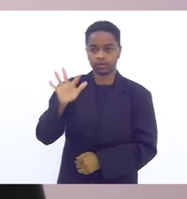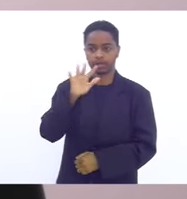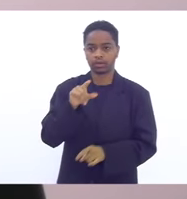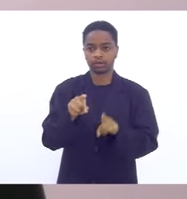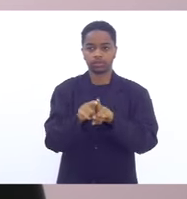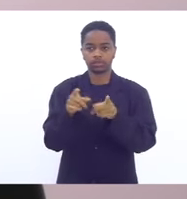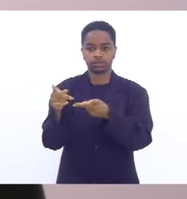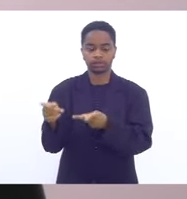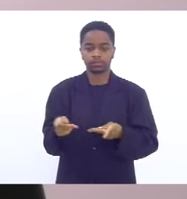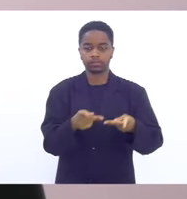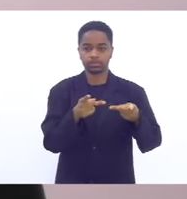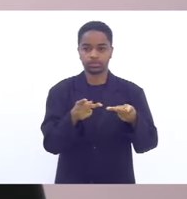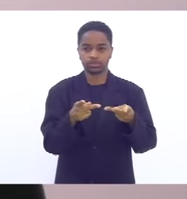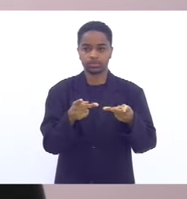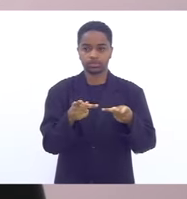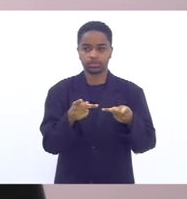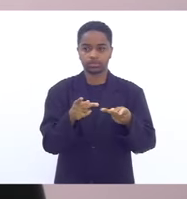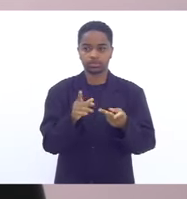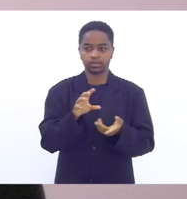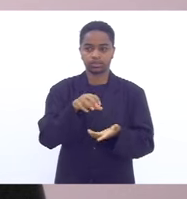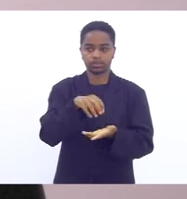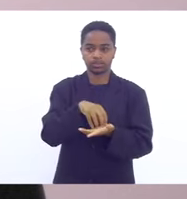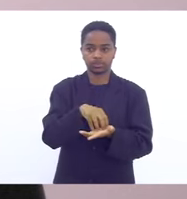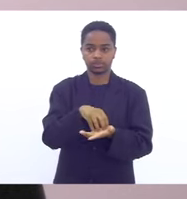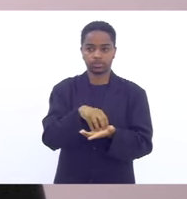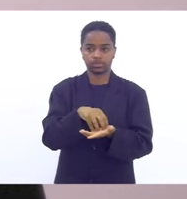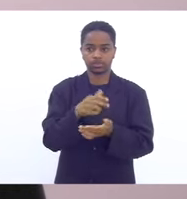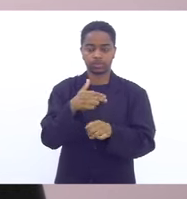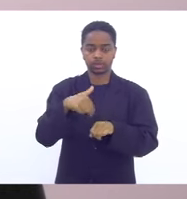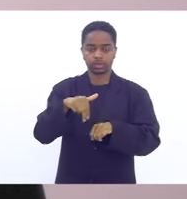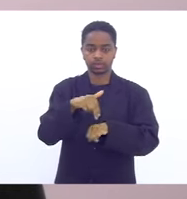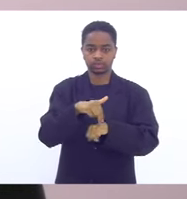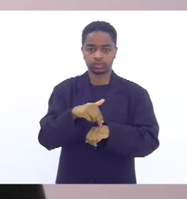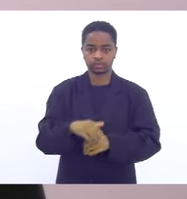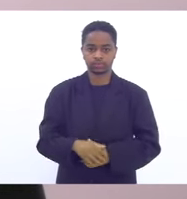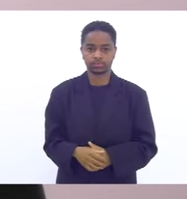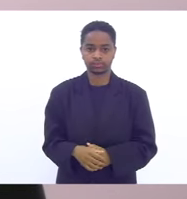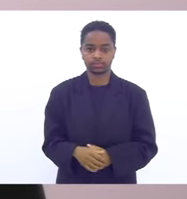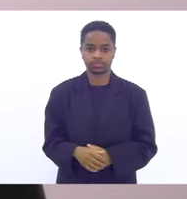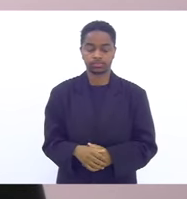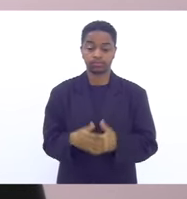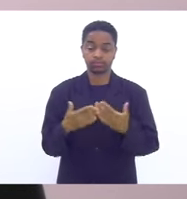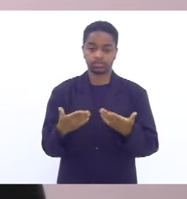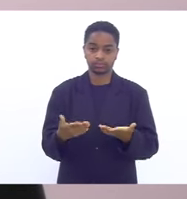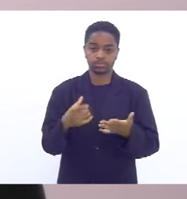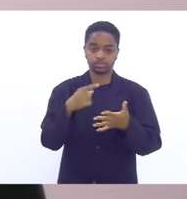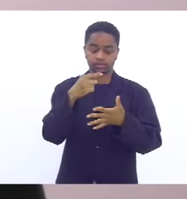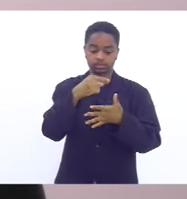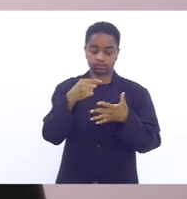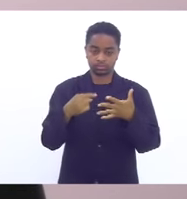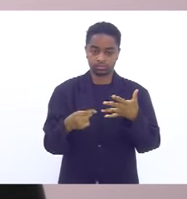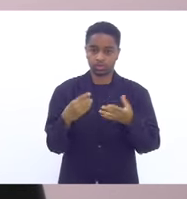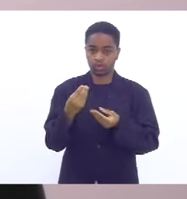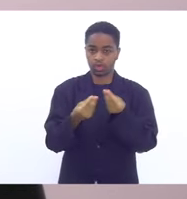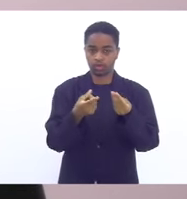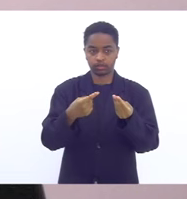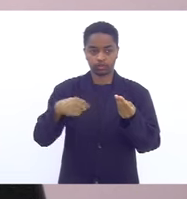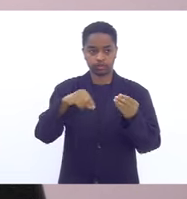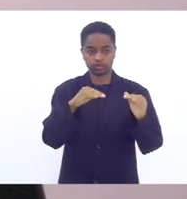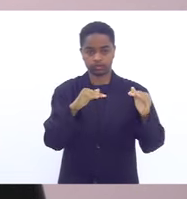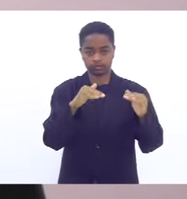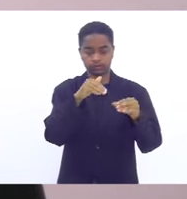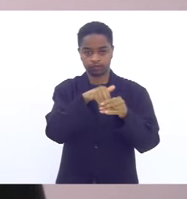visita à Agência Reguladora Nacional. Então, esses são os encaminhamentos. Como votam os membros da